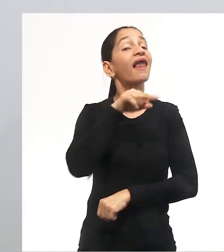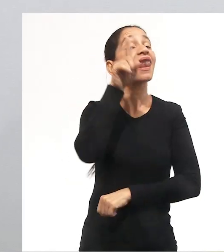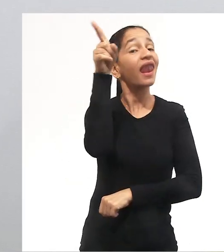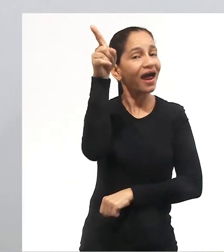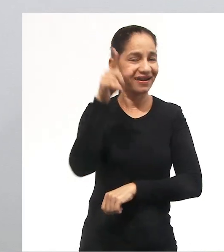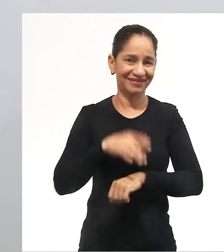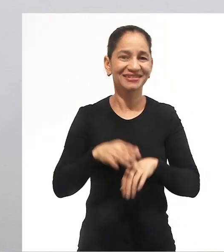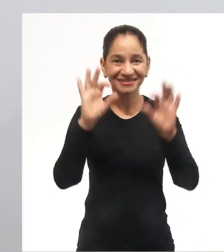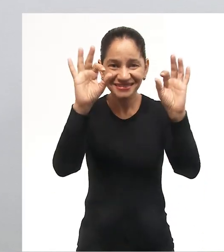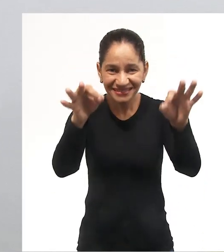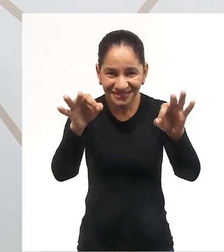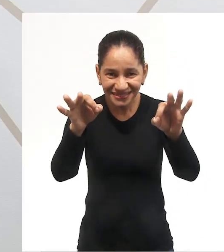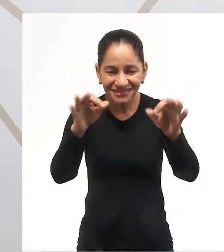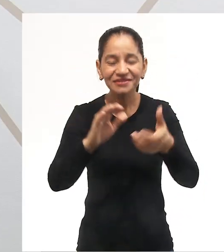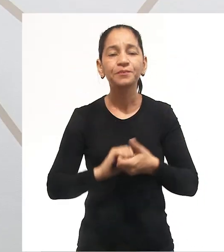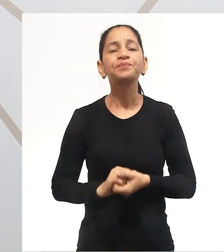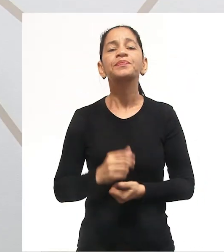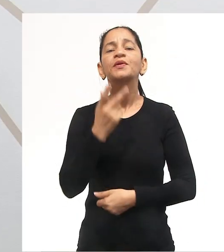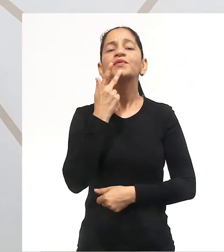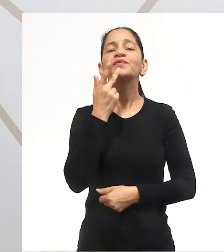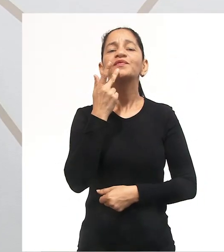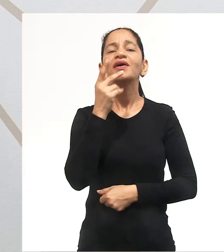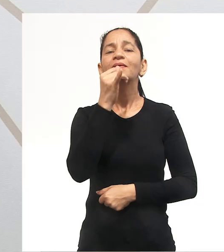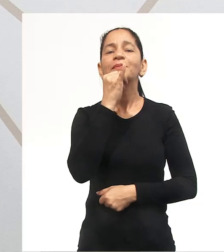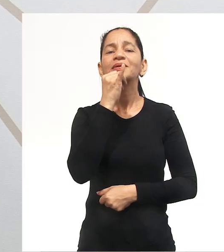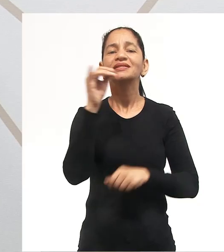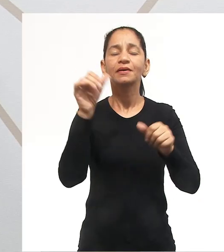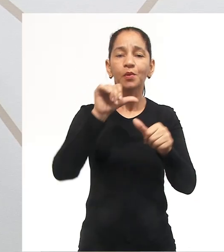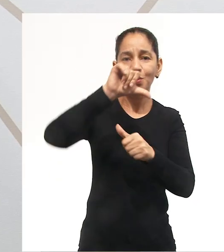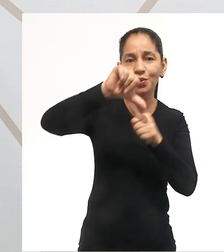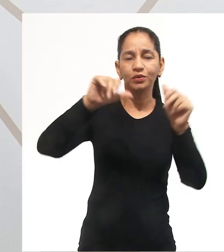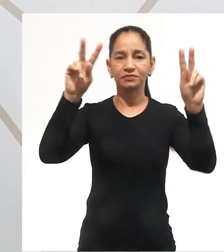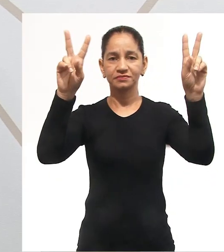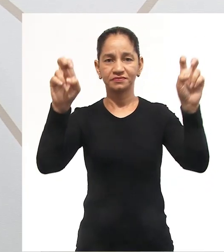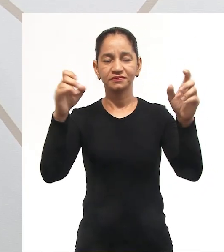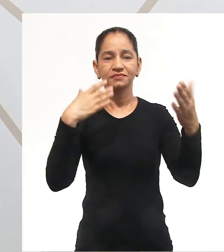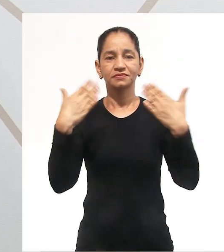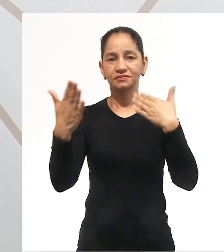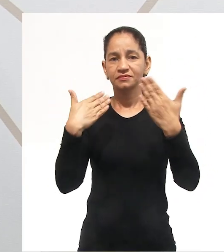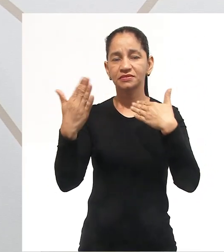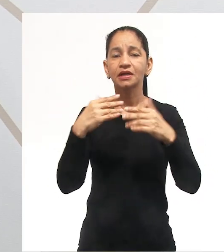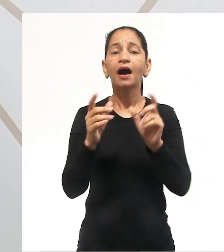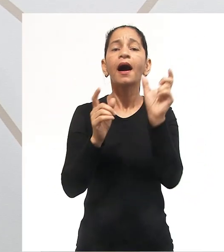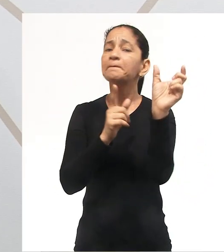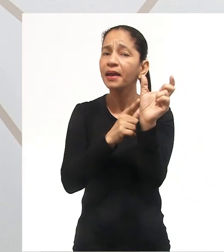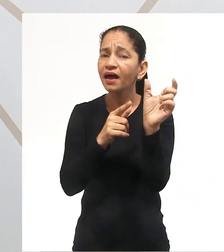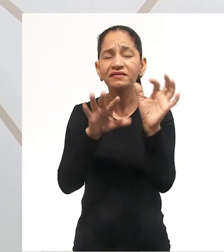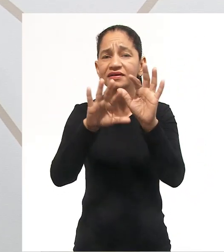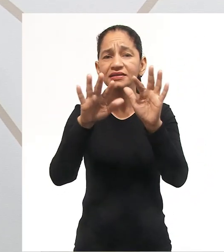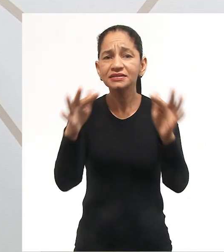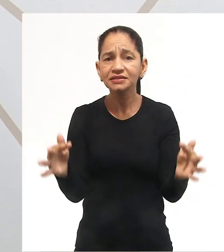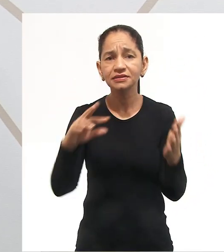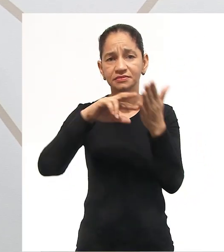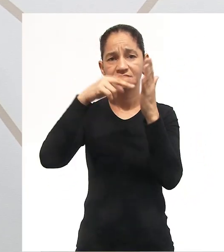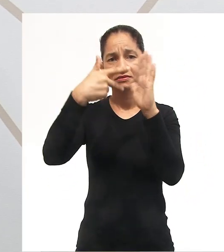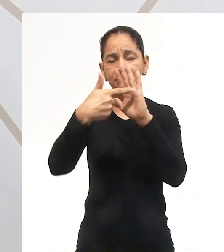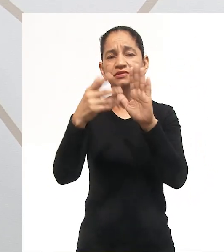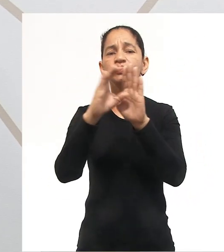no CONAP. Ô, Gislaine, quando nós conversamos aqui sobre pesquisa,